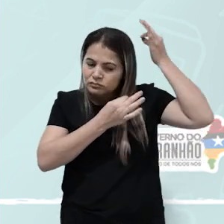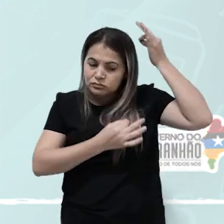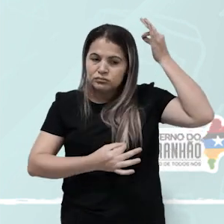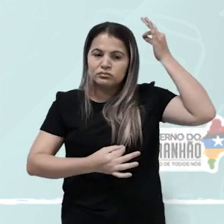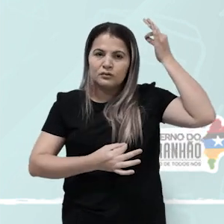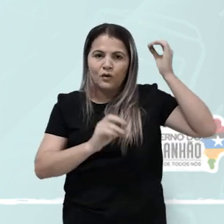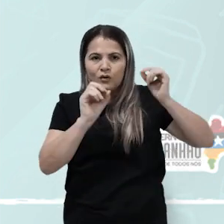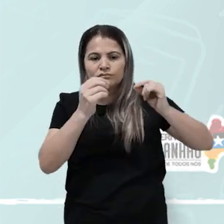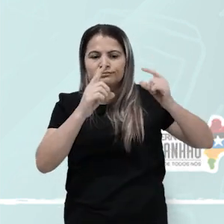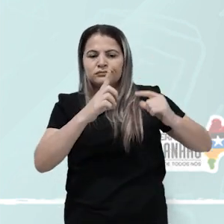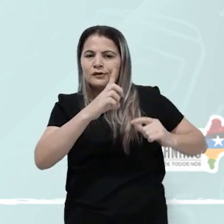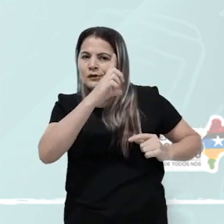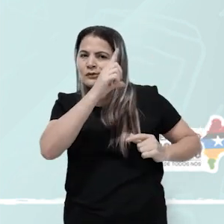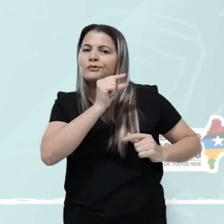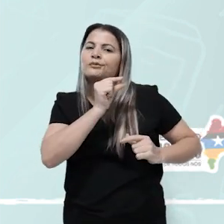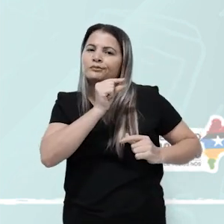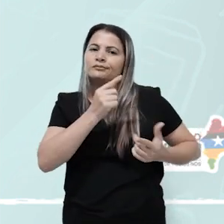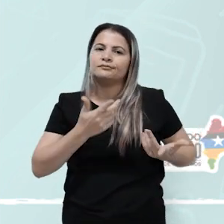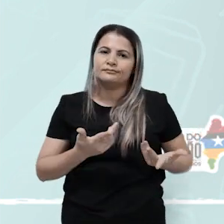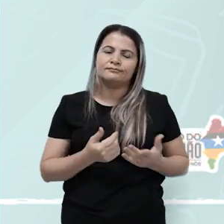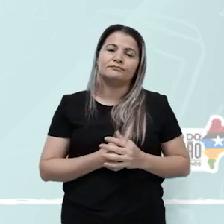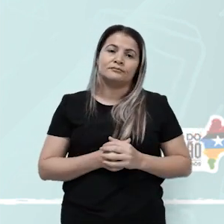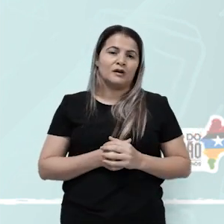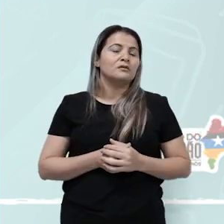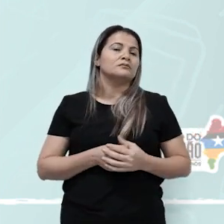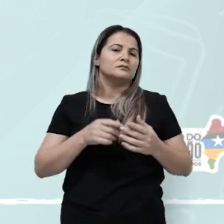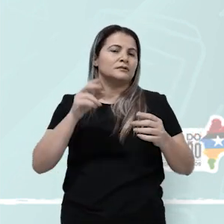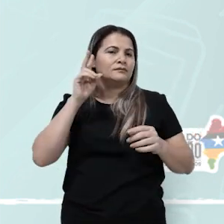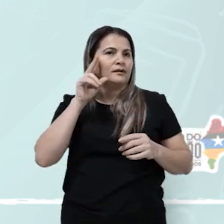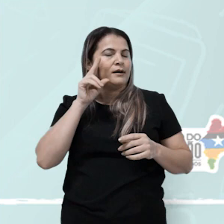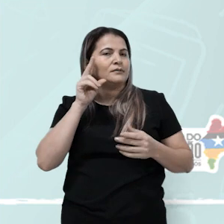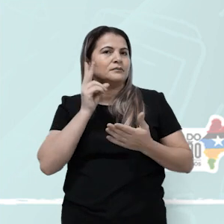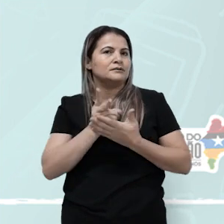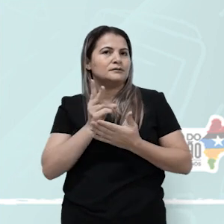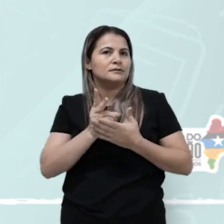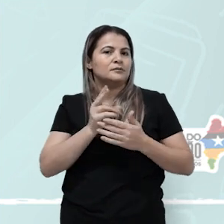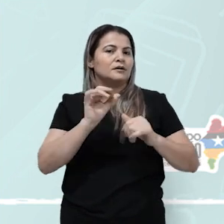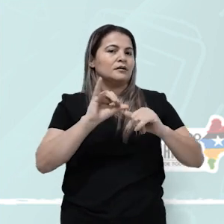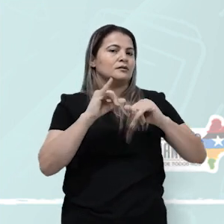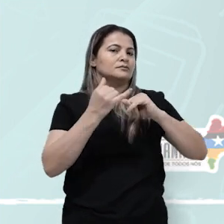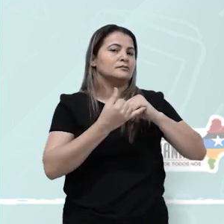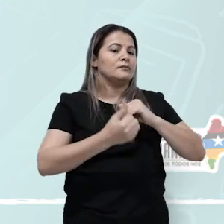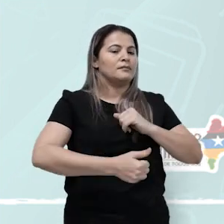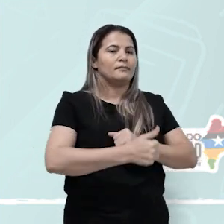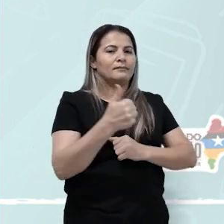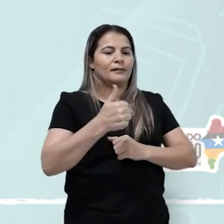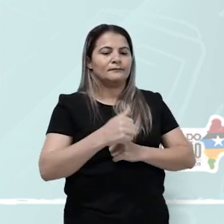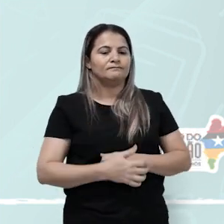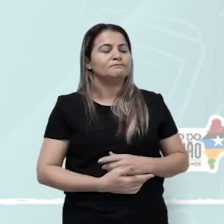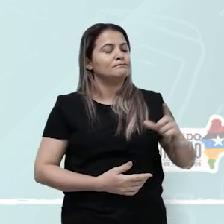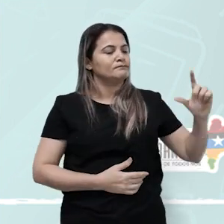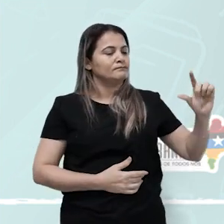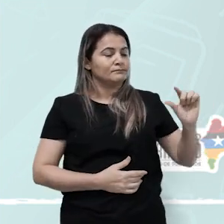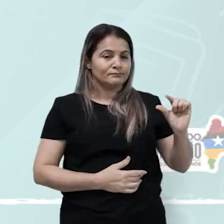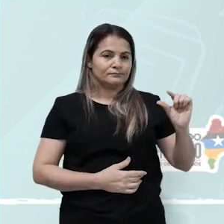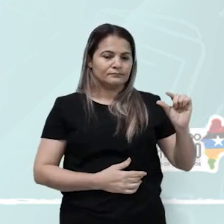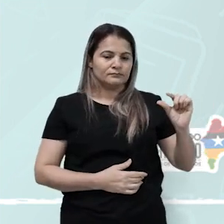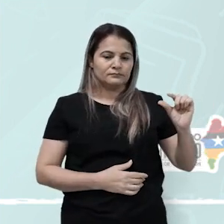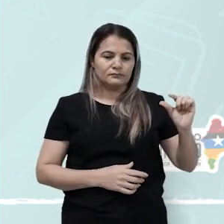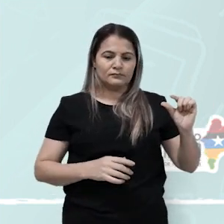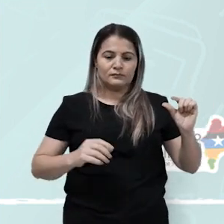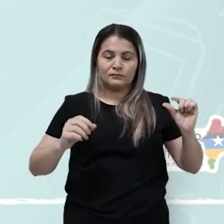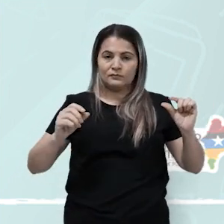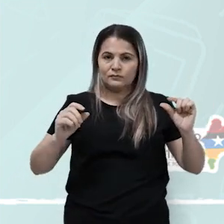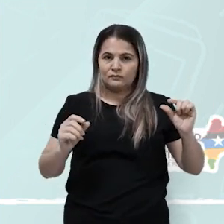Então, você consegue fazer essas associações sempre lembrando que o adjetivo vem primeiro. Small, pequeno.